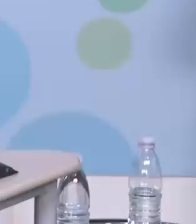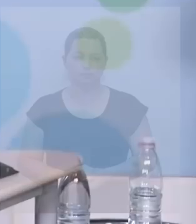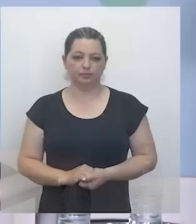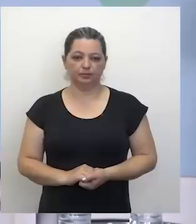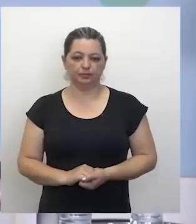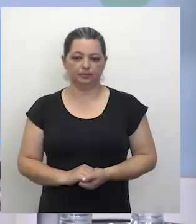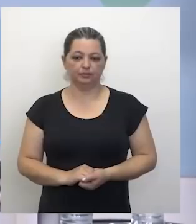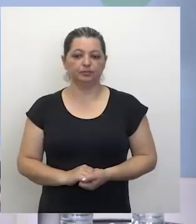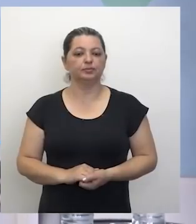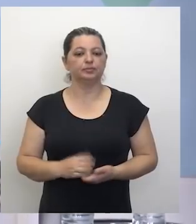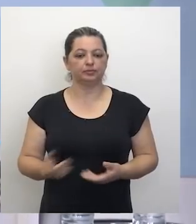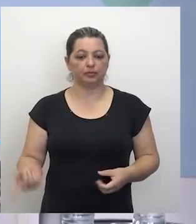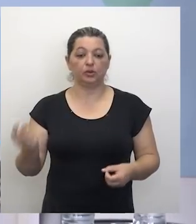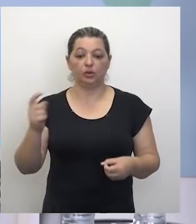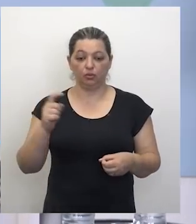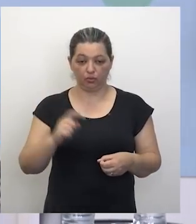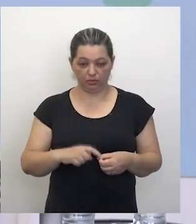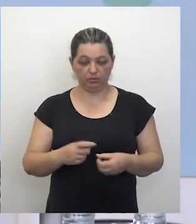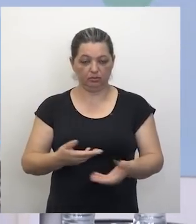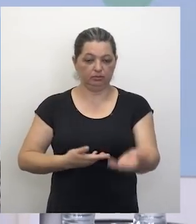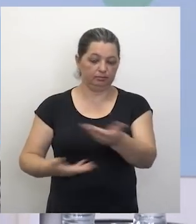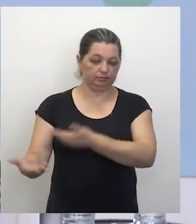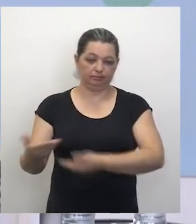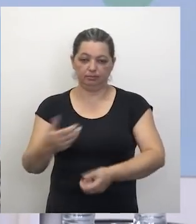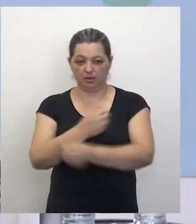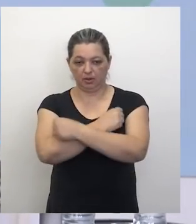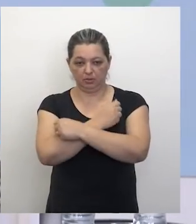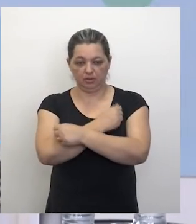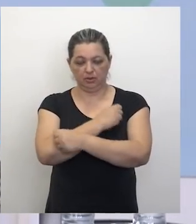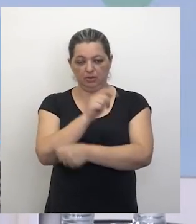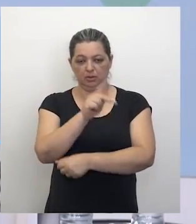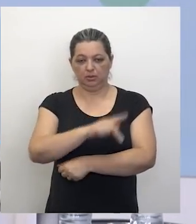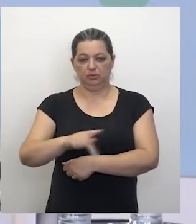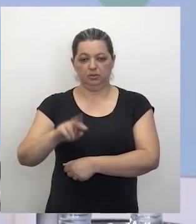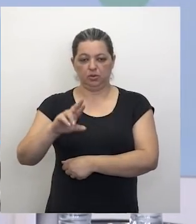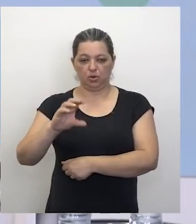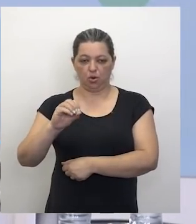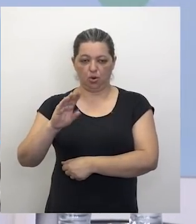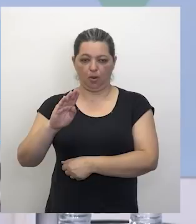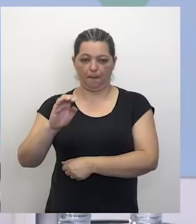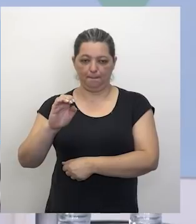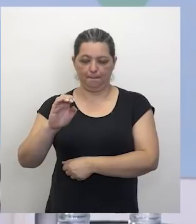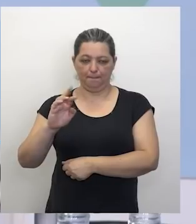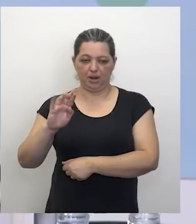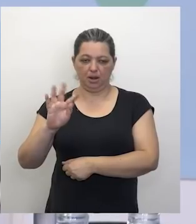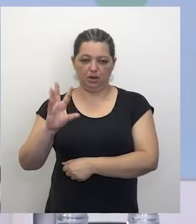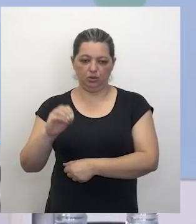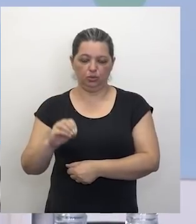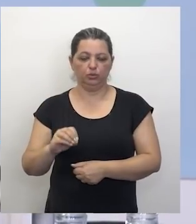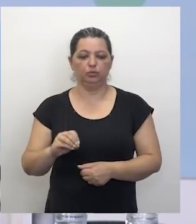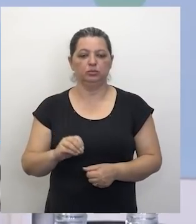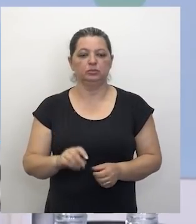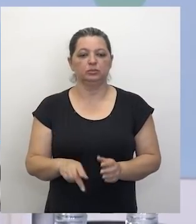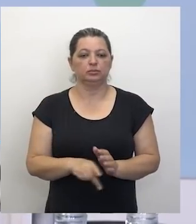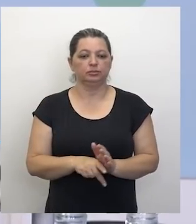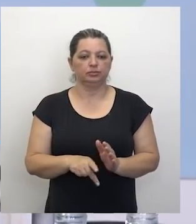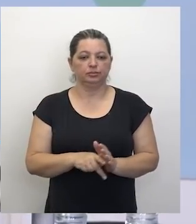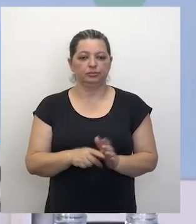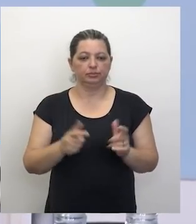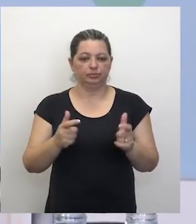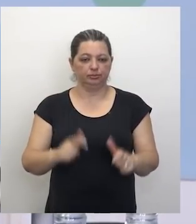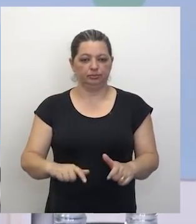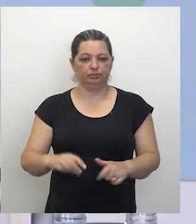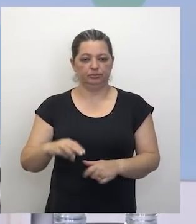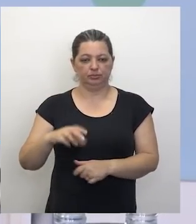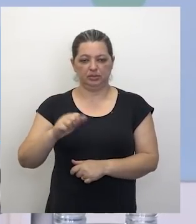Oi, bebê. Retornamos aqui com as interações. Abraço, professor Roberto, lá da Escola do Programa de Ensino Integral Haroldo Guimarães Bastos, lá em